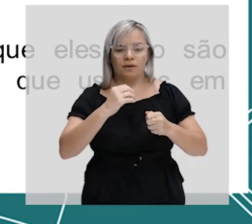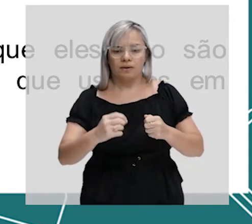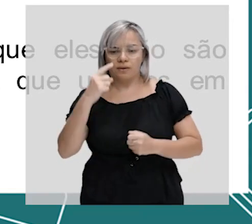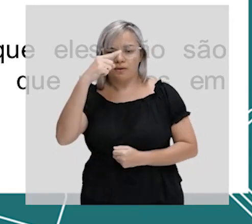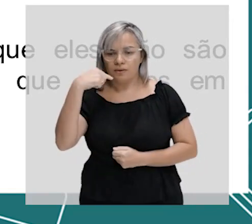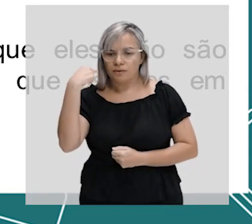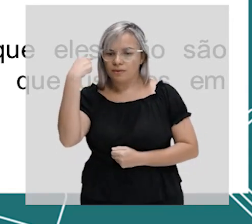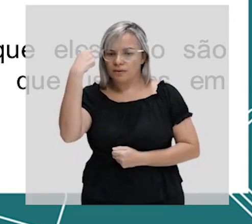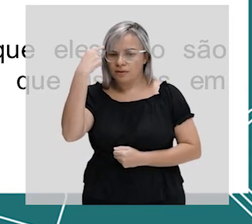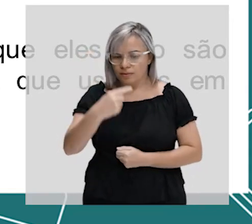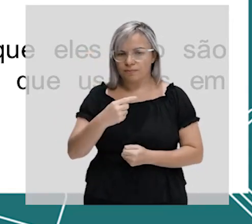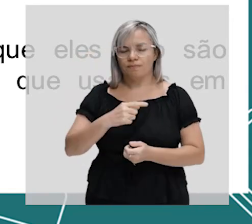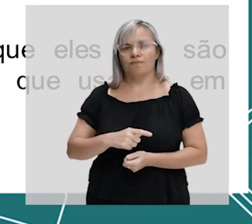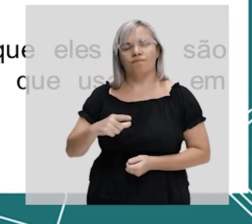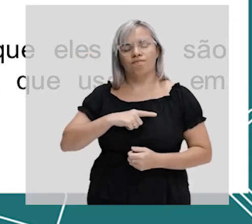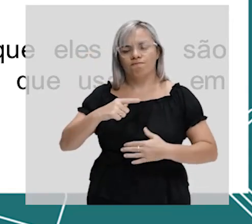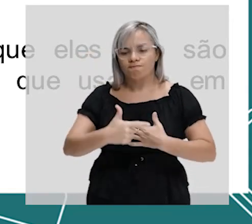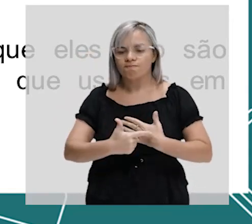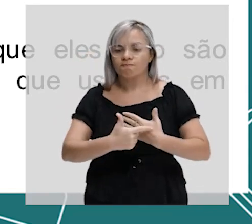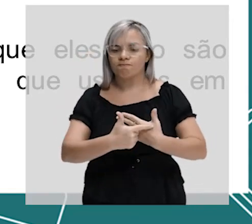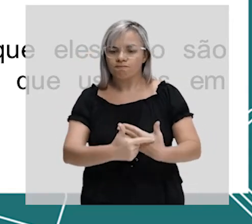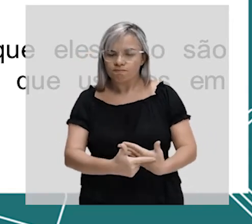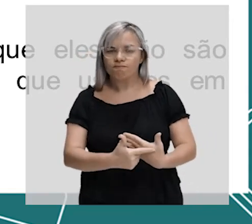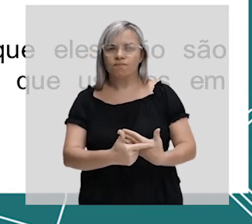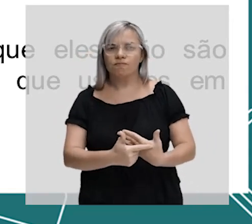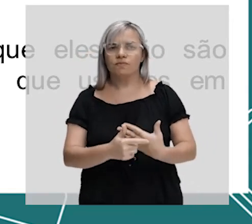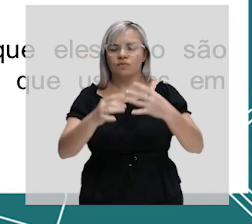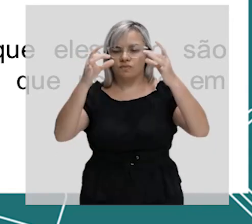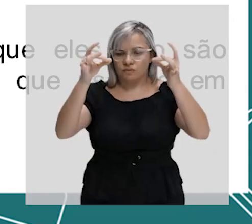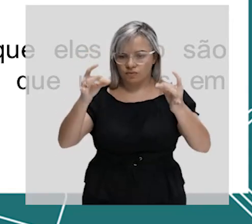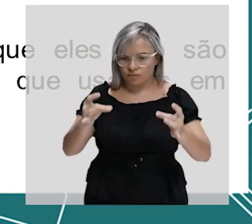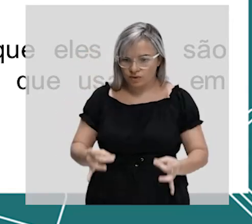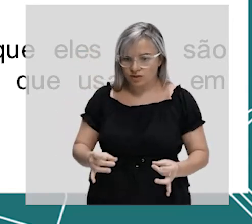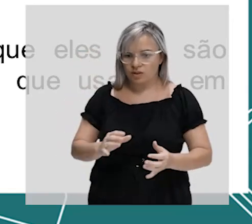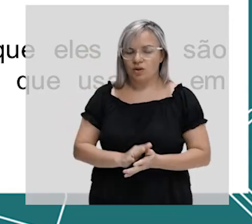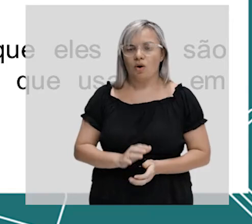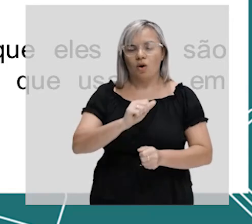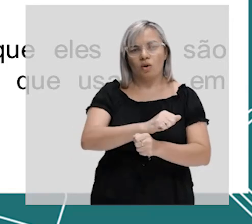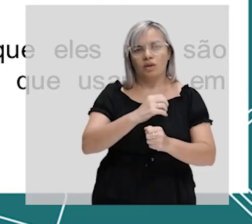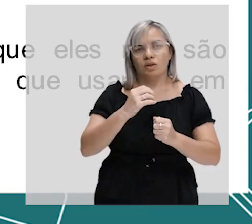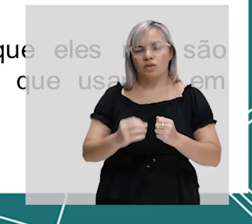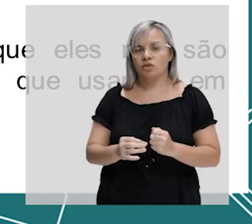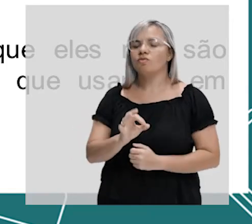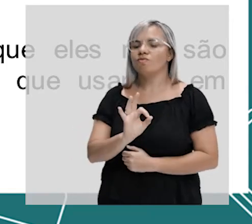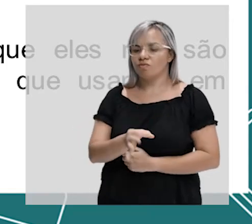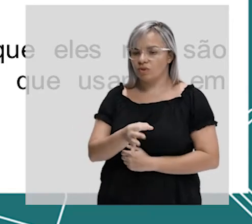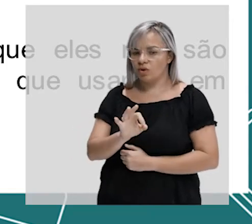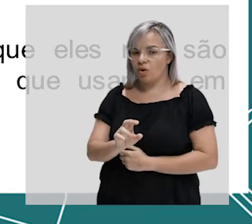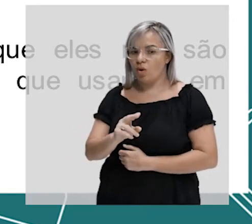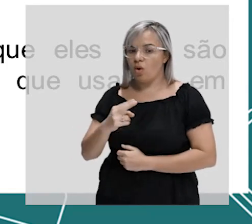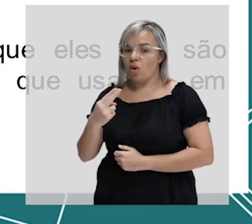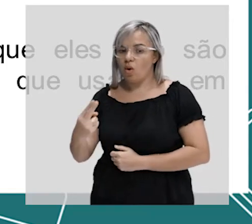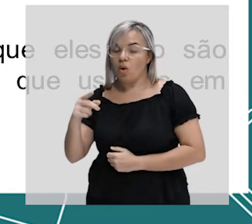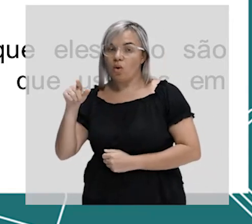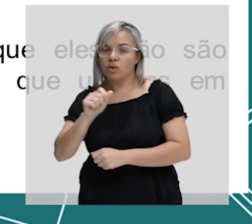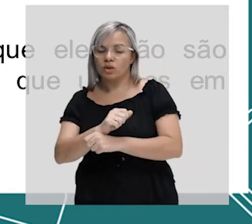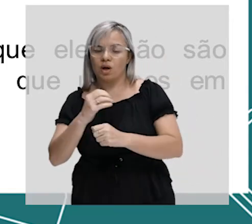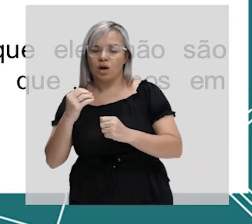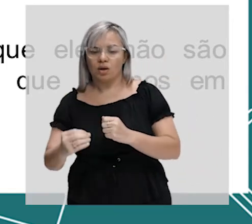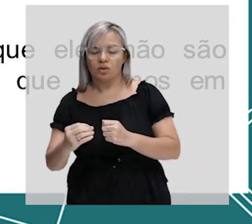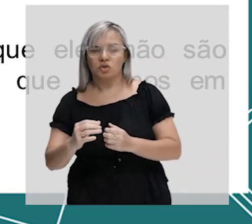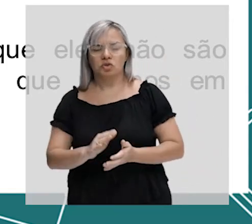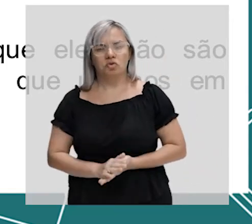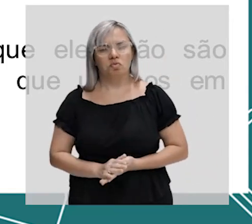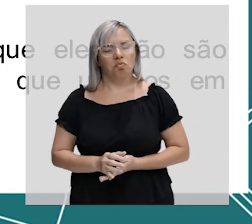de especificar, que são os artigos definidos, ou generalizar, que são os artigos indefinidos,